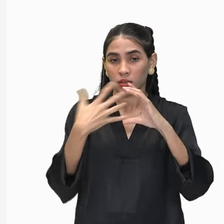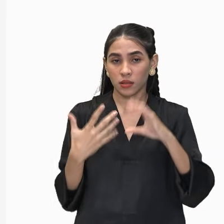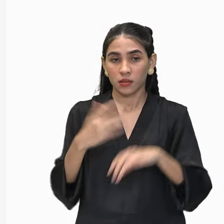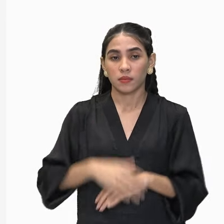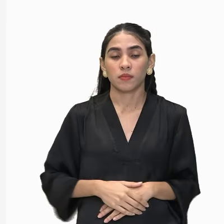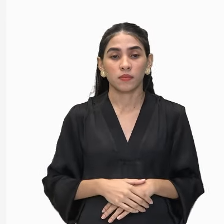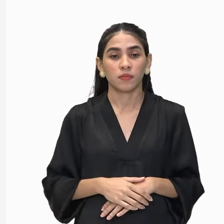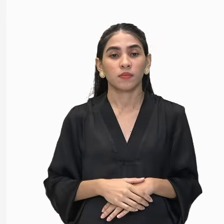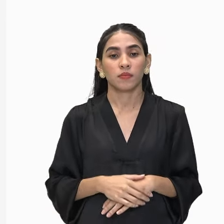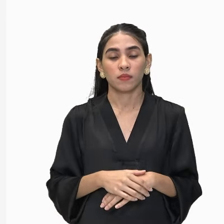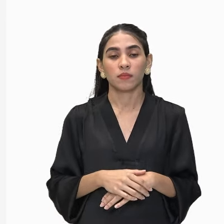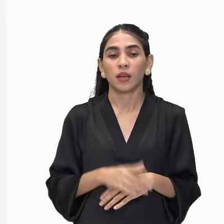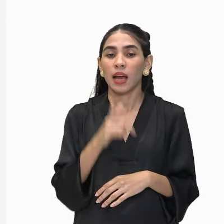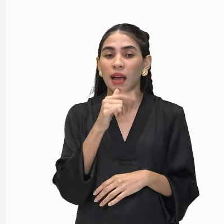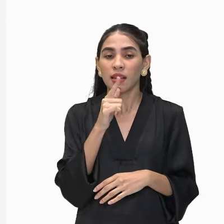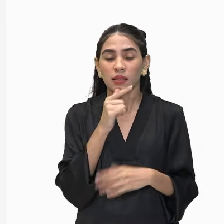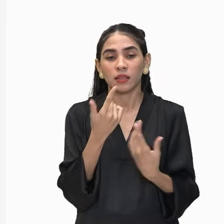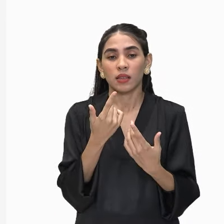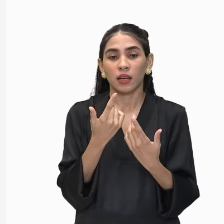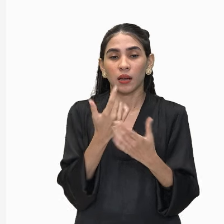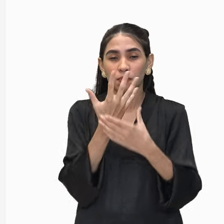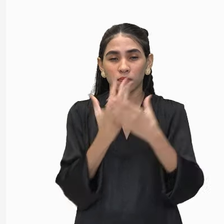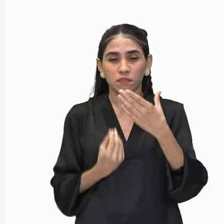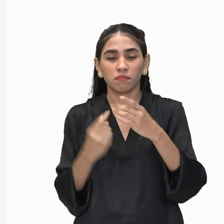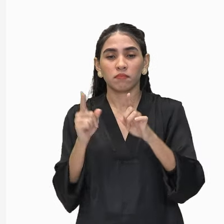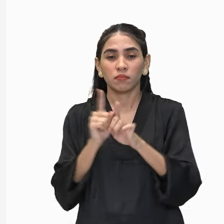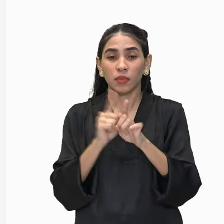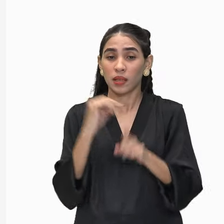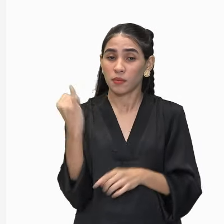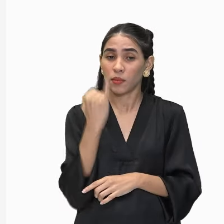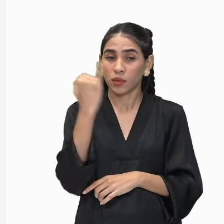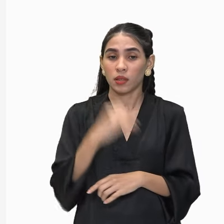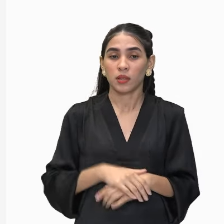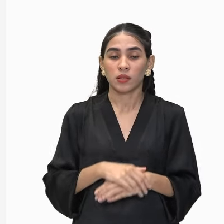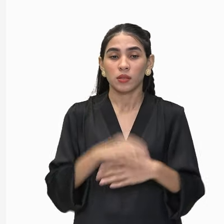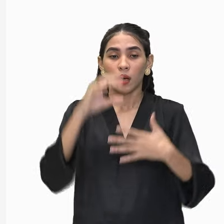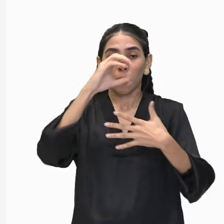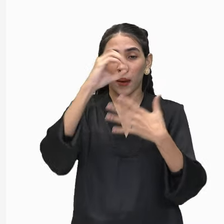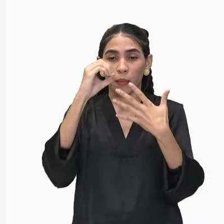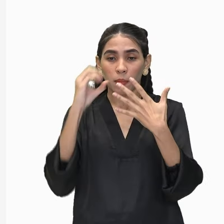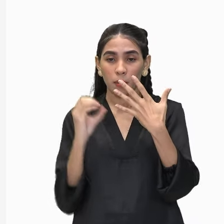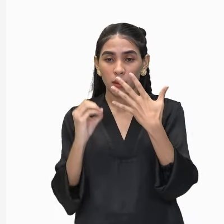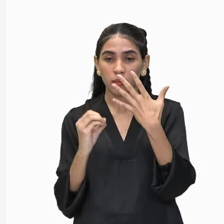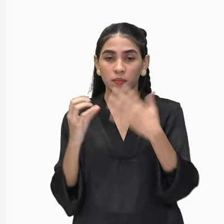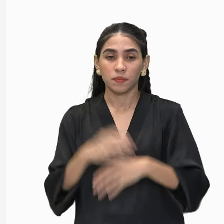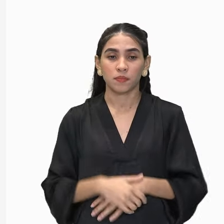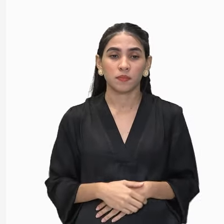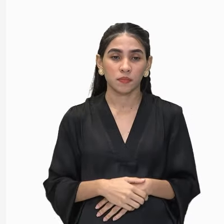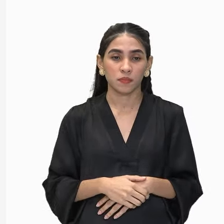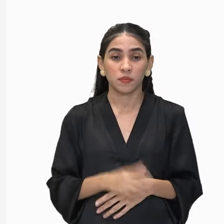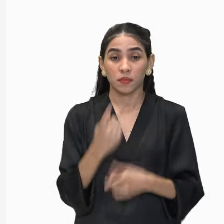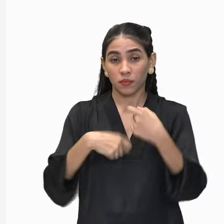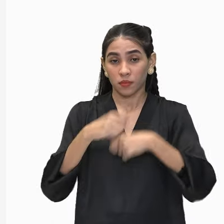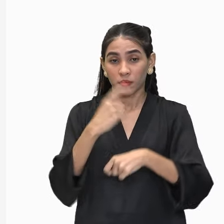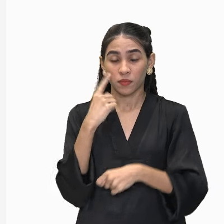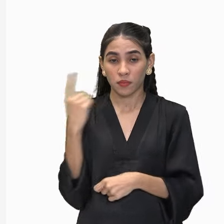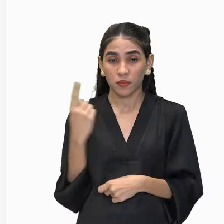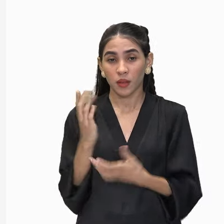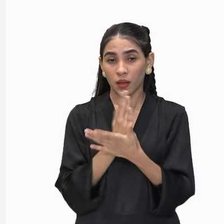Eles reciclam nutrientes e são importantes, por isso, para a cadeia alimentar. Na economia,